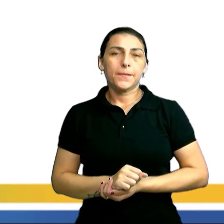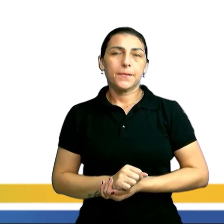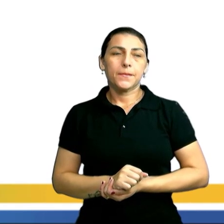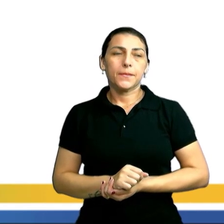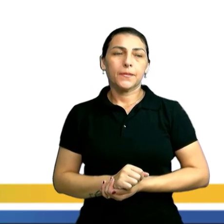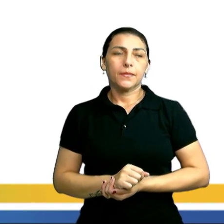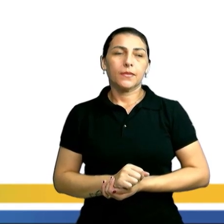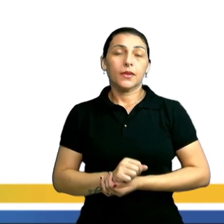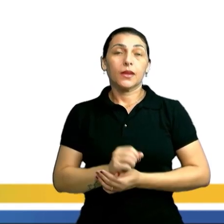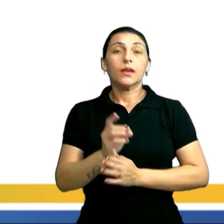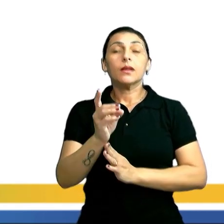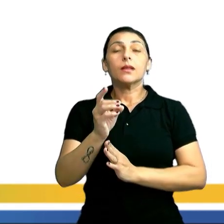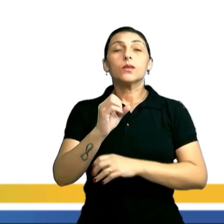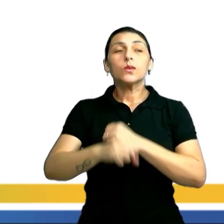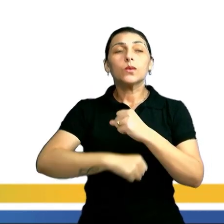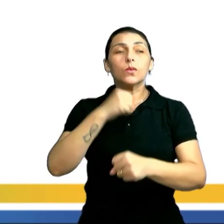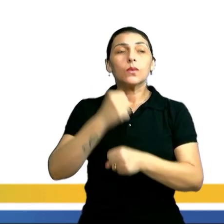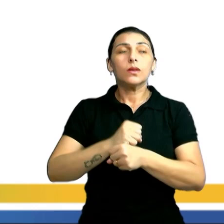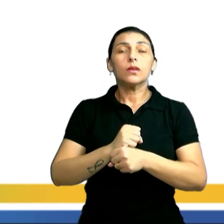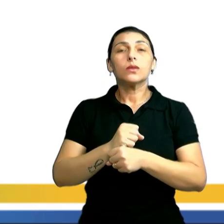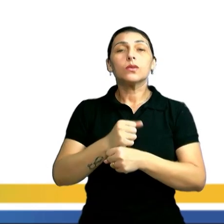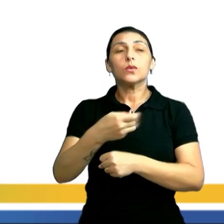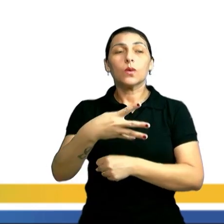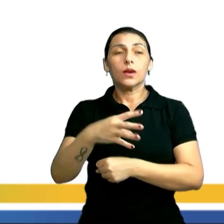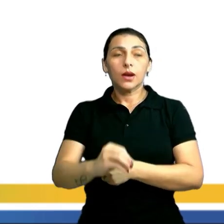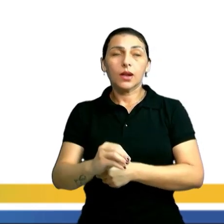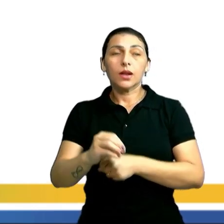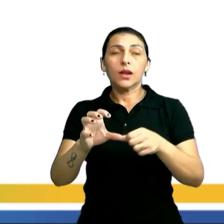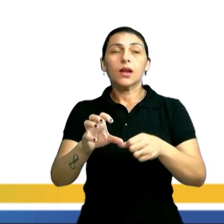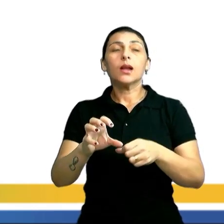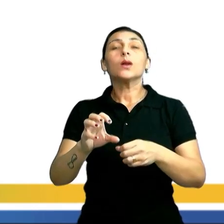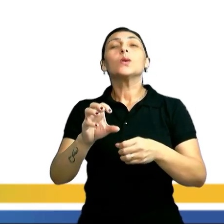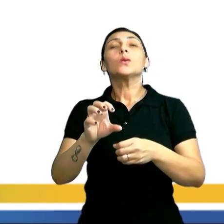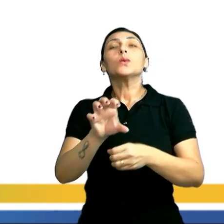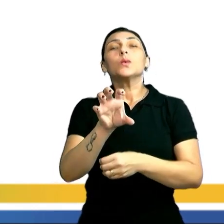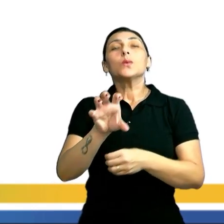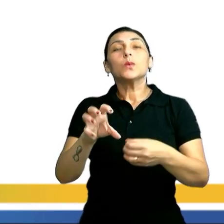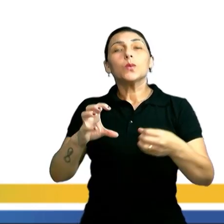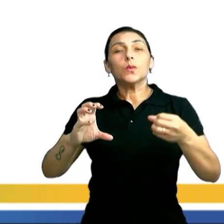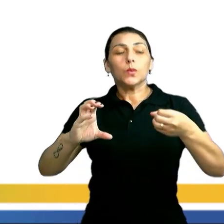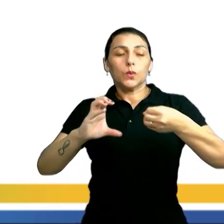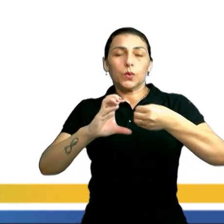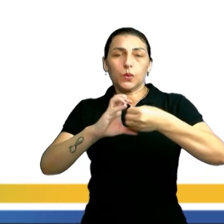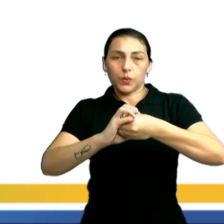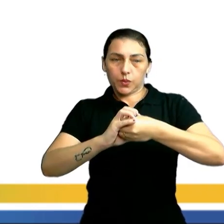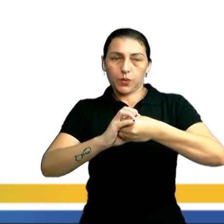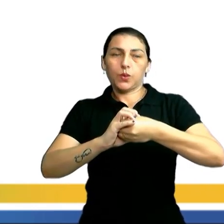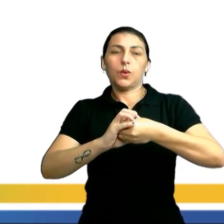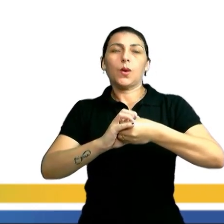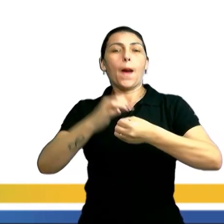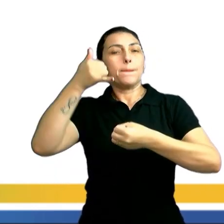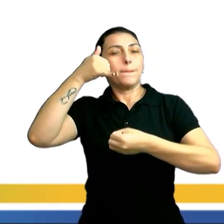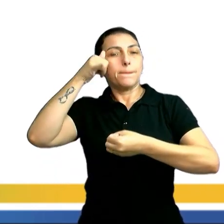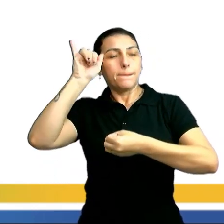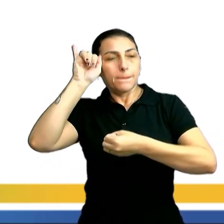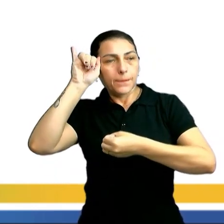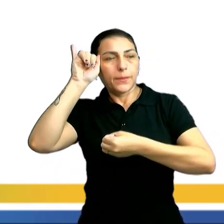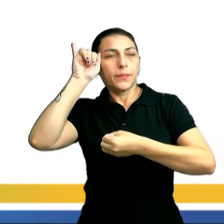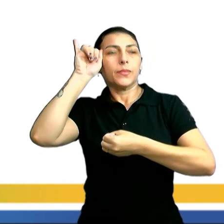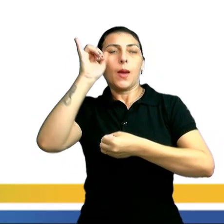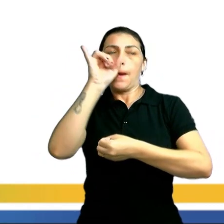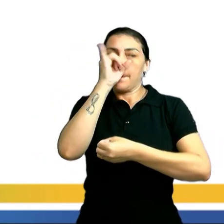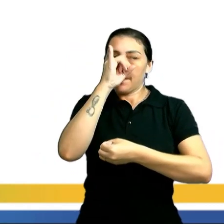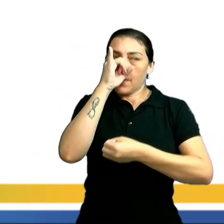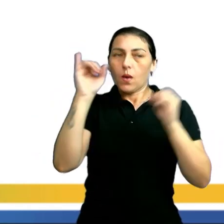Na década de 40, na região centro-oeste, produtores rurais cujos bois, porcos, aves e cabras